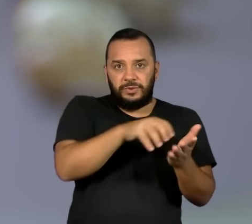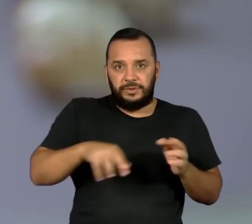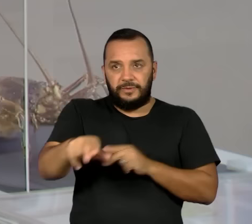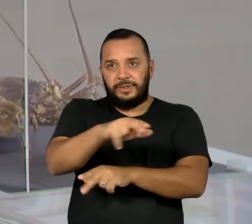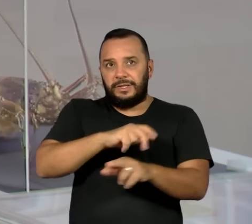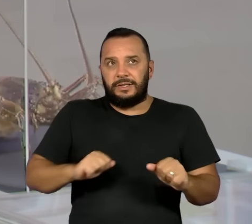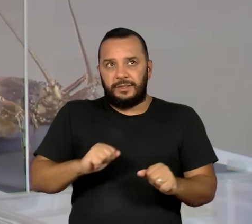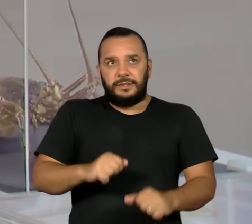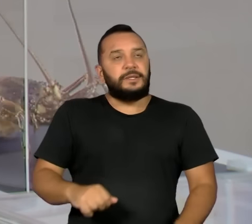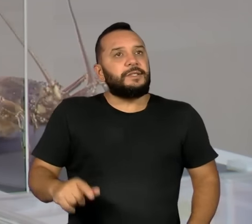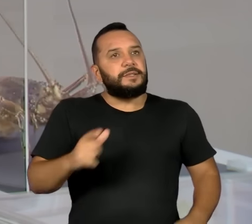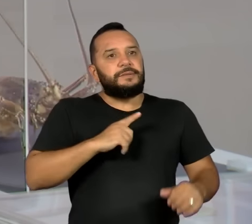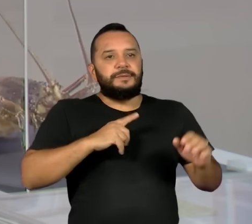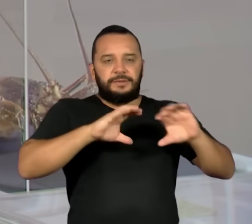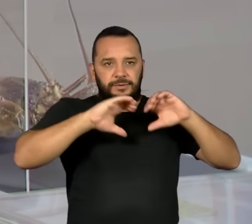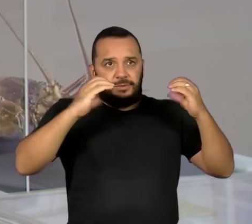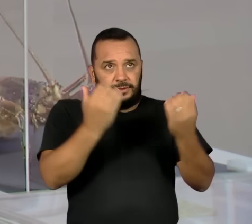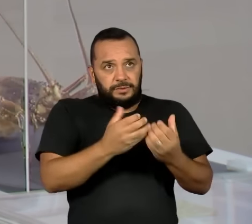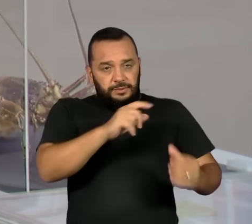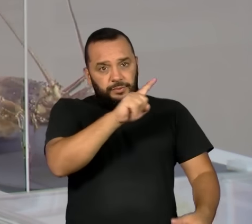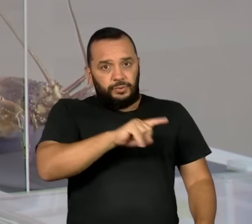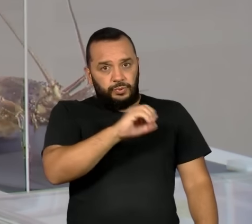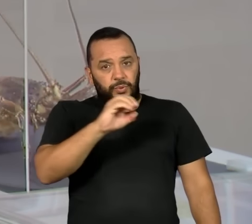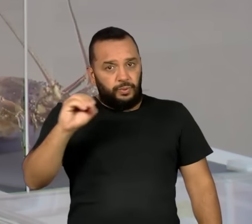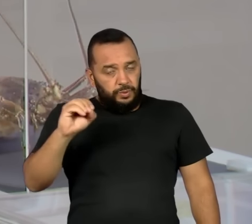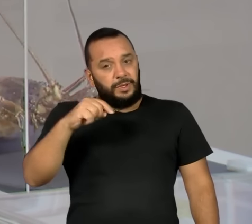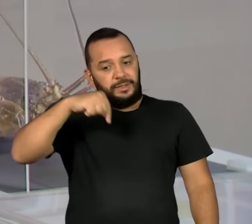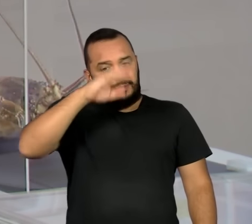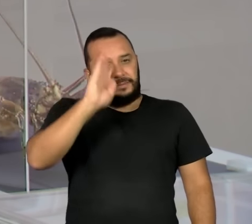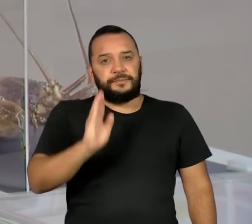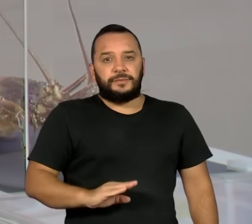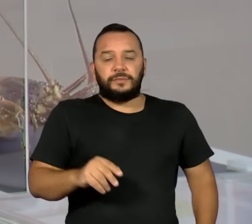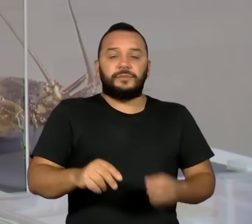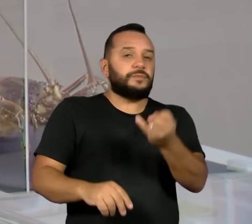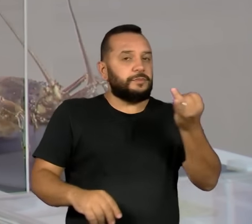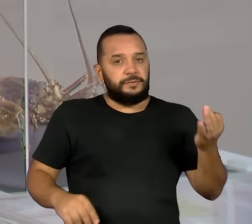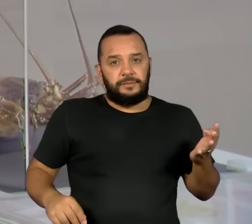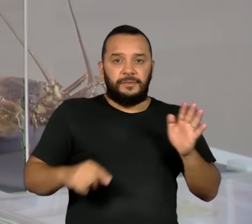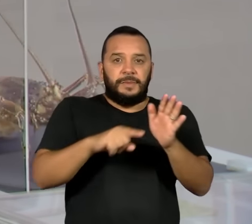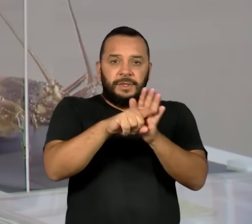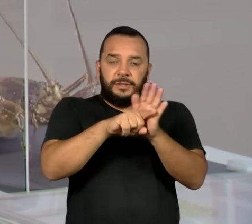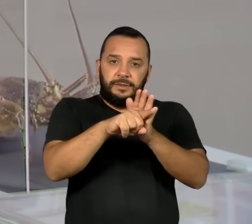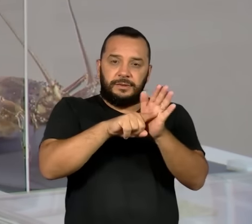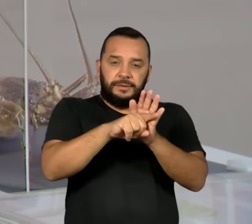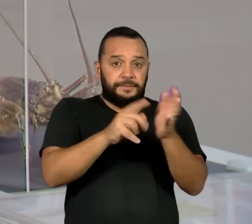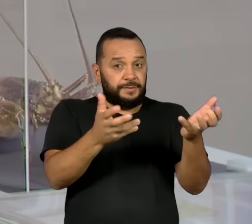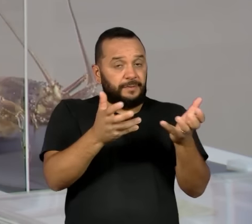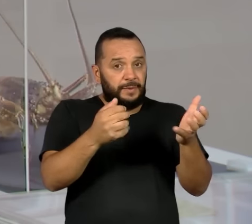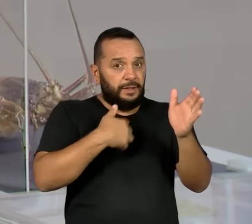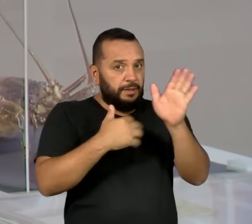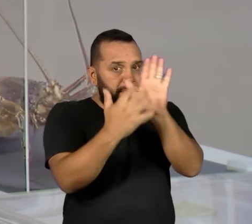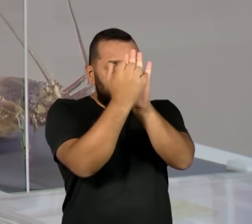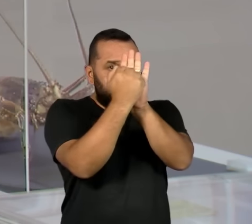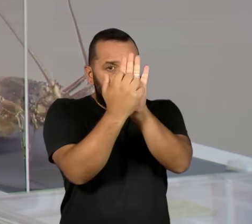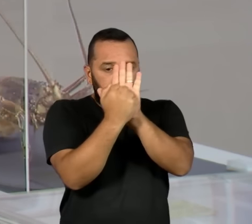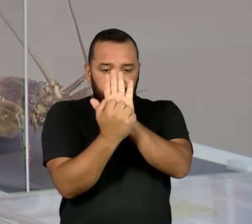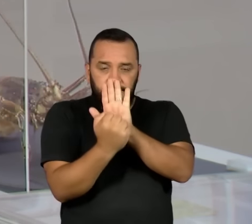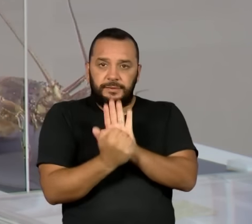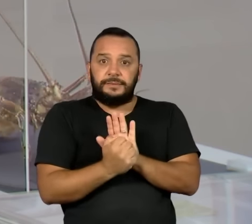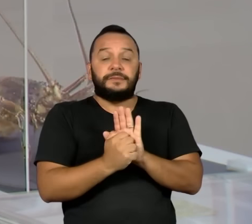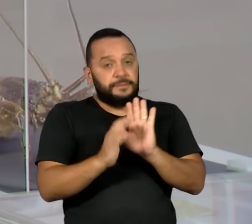Durante um congresso de zoologia, brasileiro de zoologia, alguns pesquisadores sentem a necessidade de listar, de fazer a lista